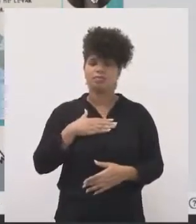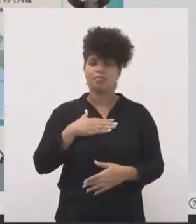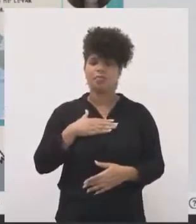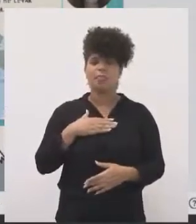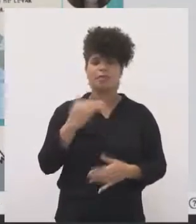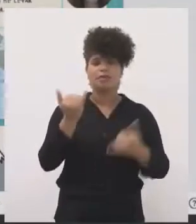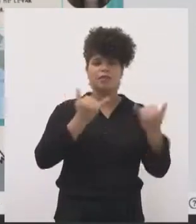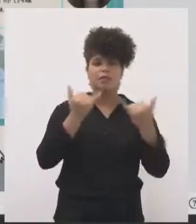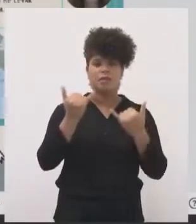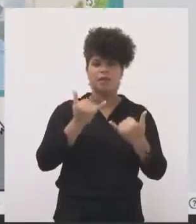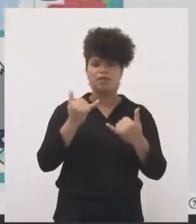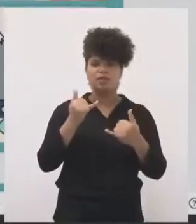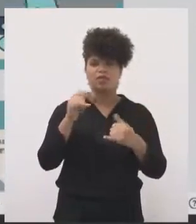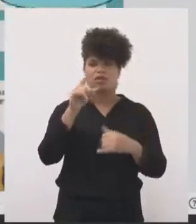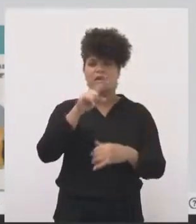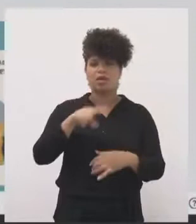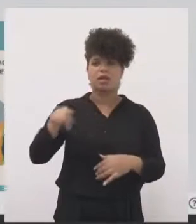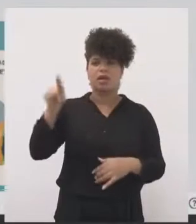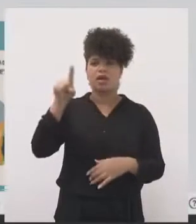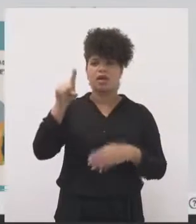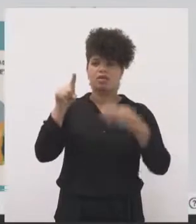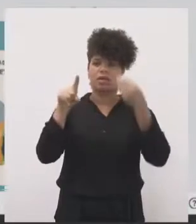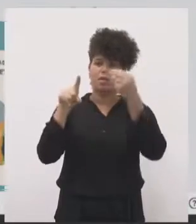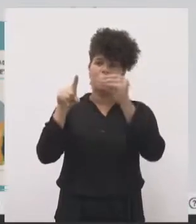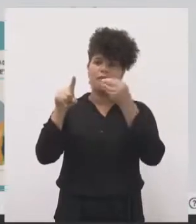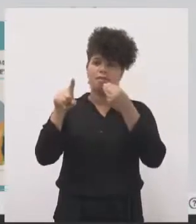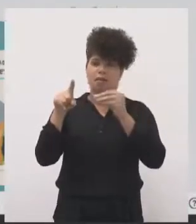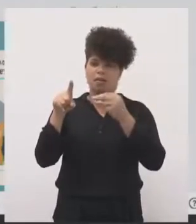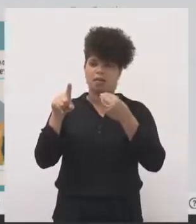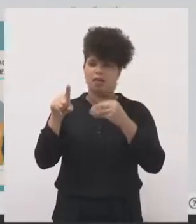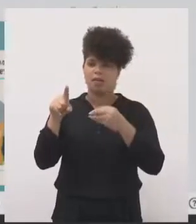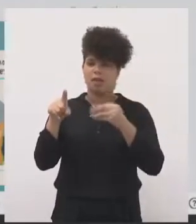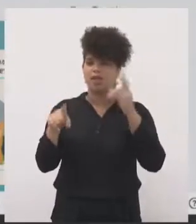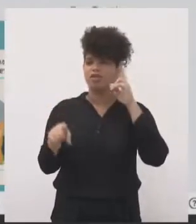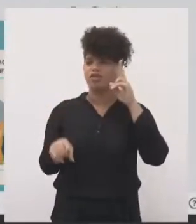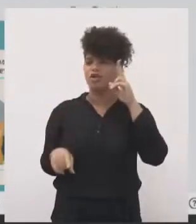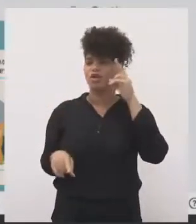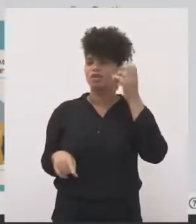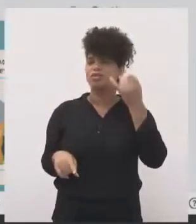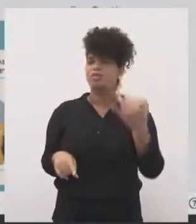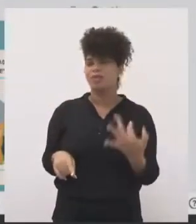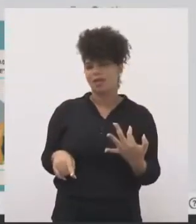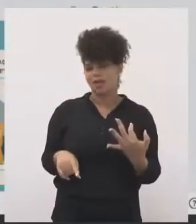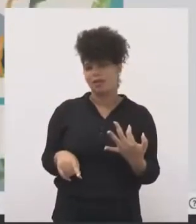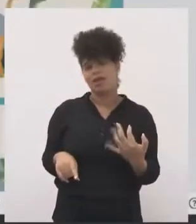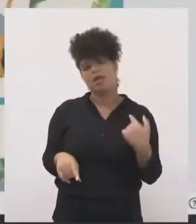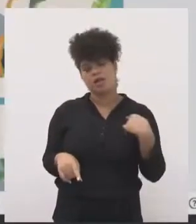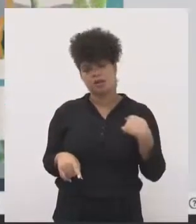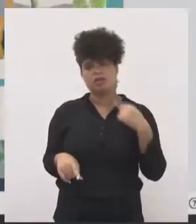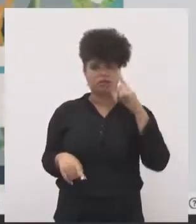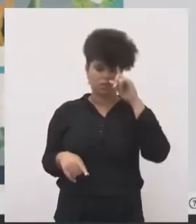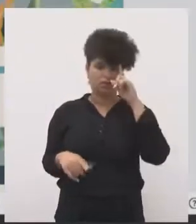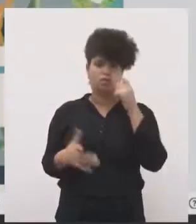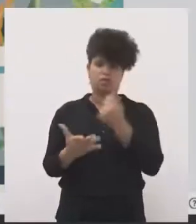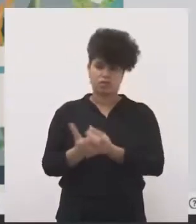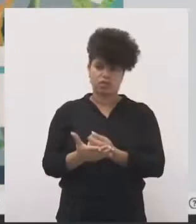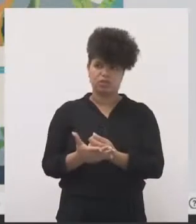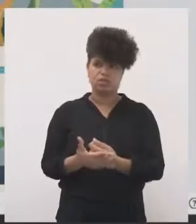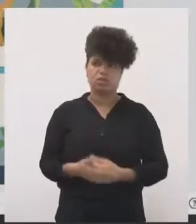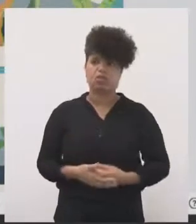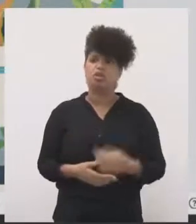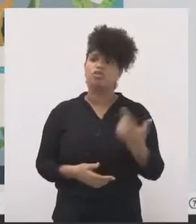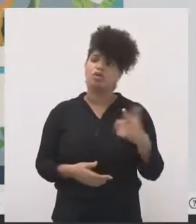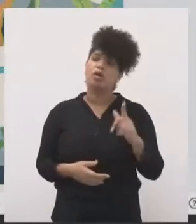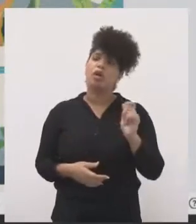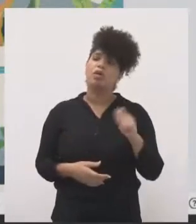assim dizer, na historinha e fui contando a historinha. Foi uma opção, tá? De novo, eu poderia